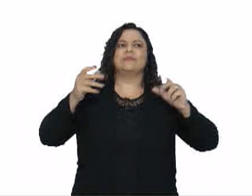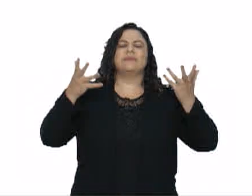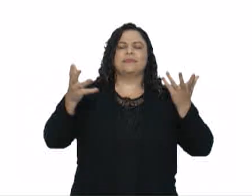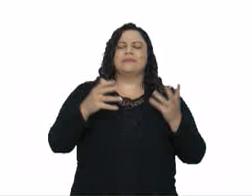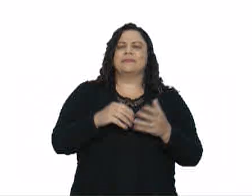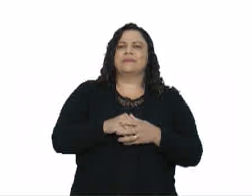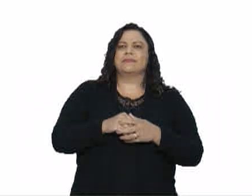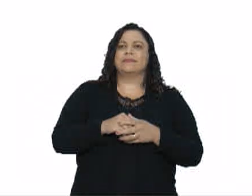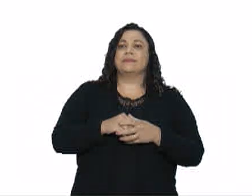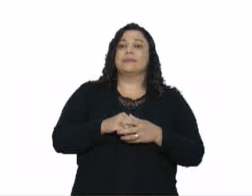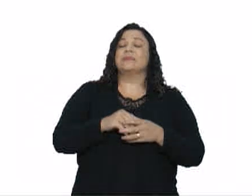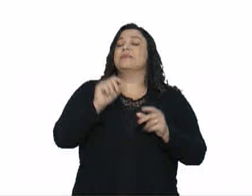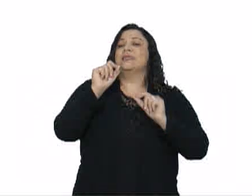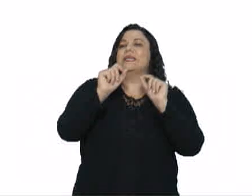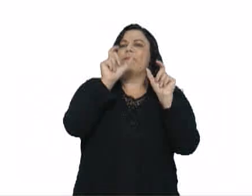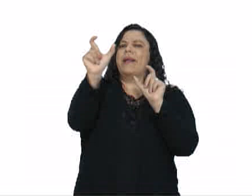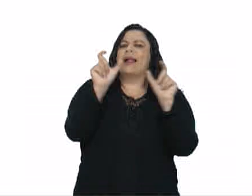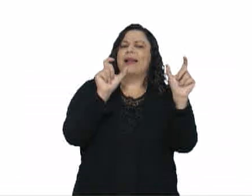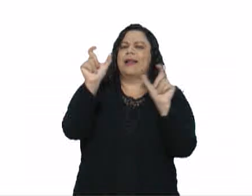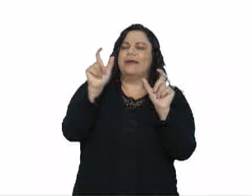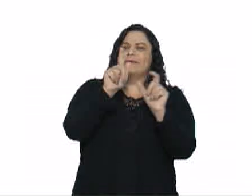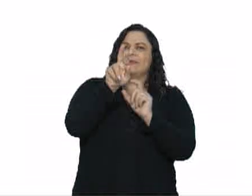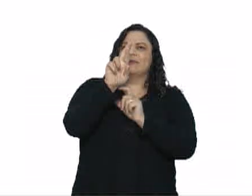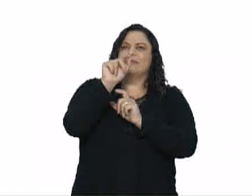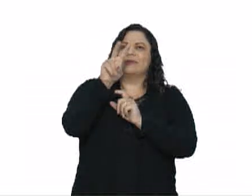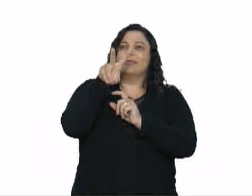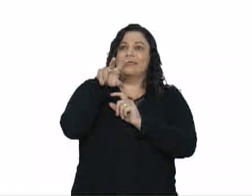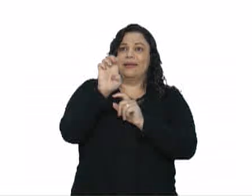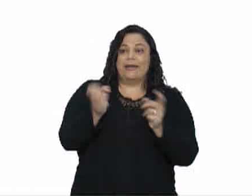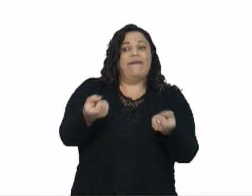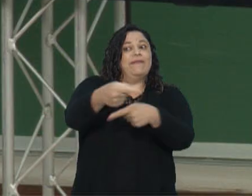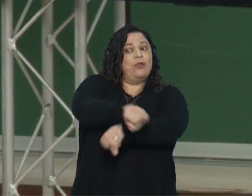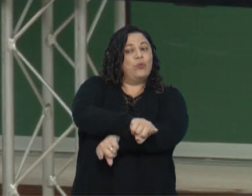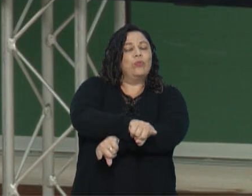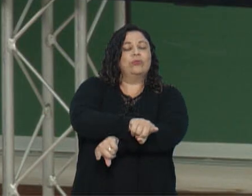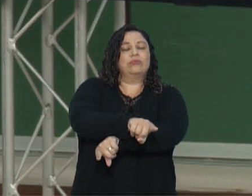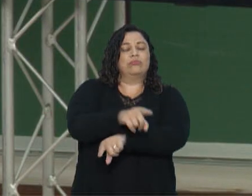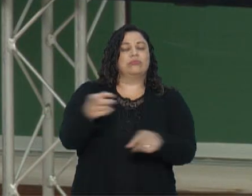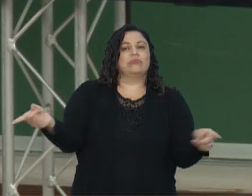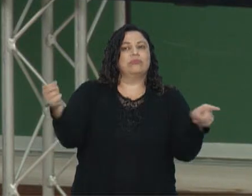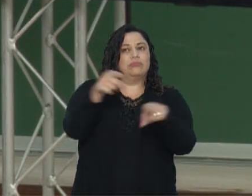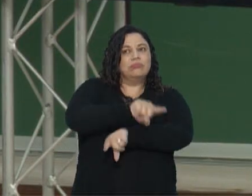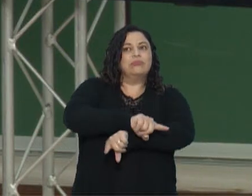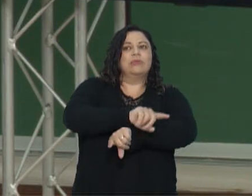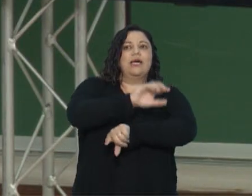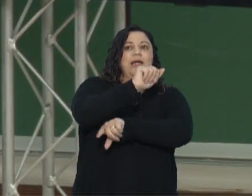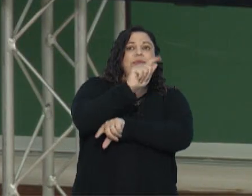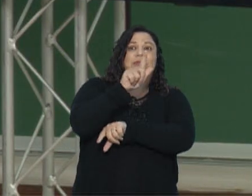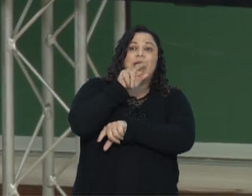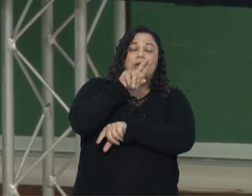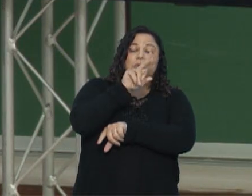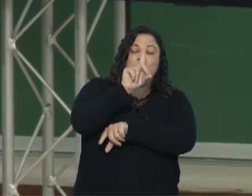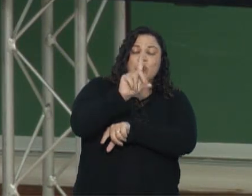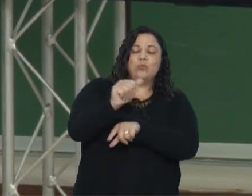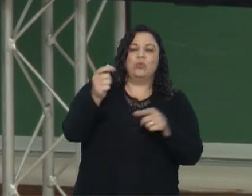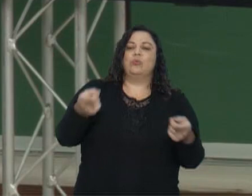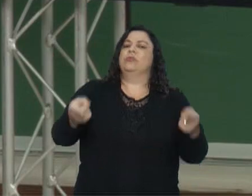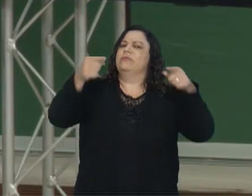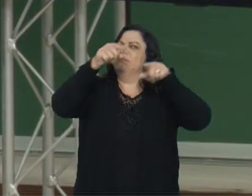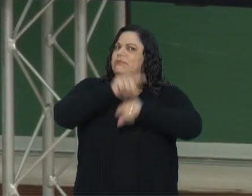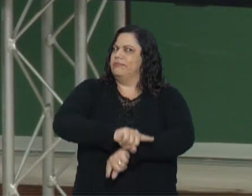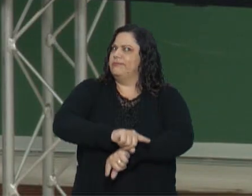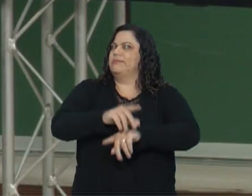palavras graves. Graves, a regrinha, ao contrário que nós vimos anteriormente, da aguda. Então, ela não pode, isso